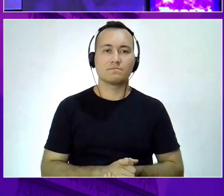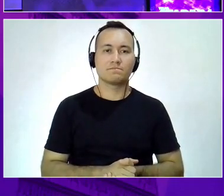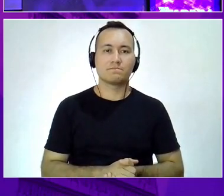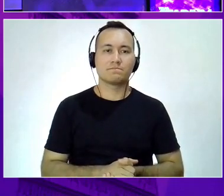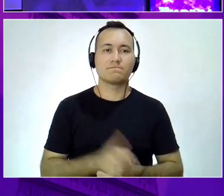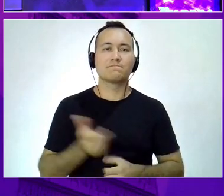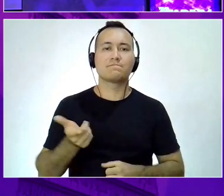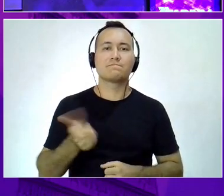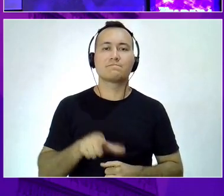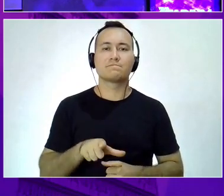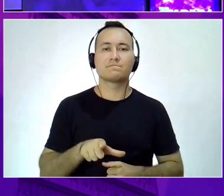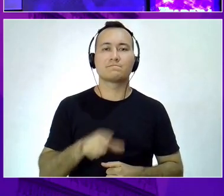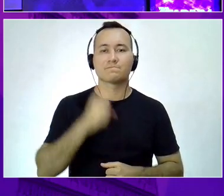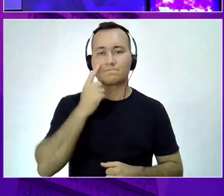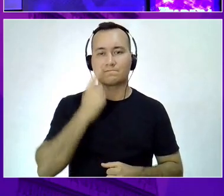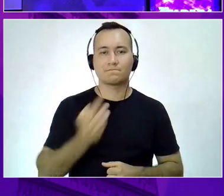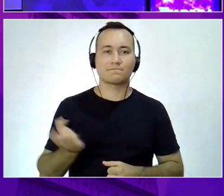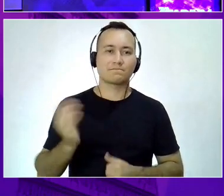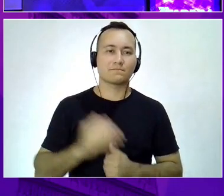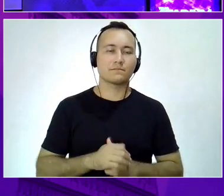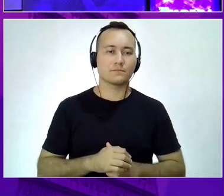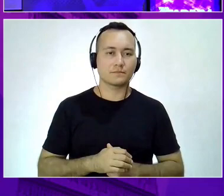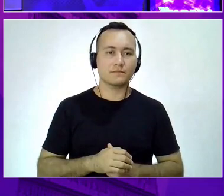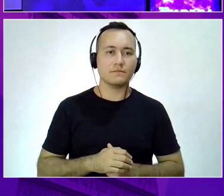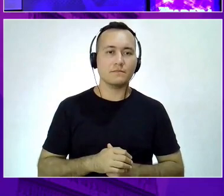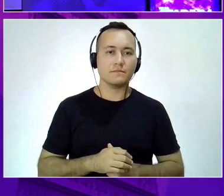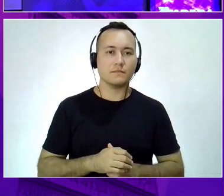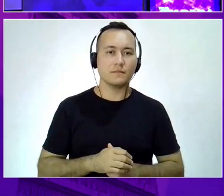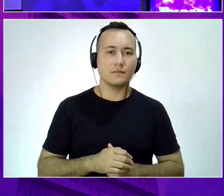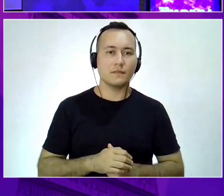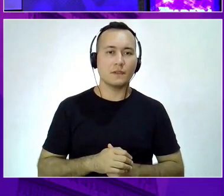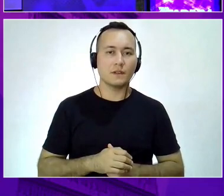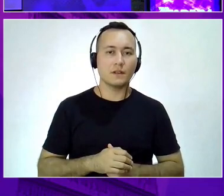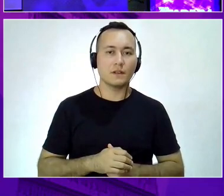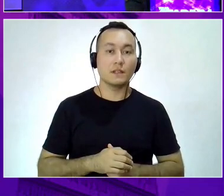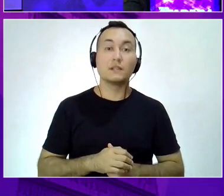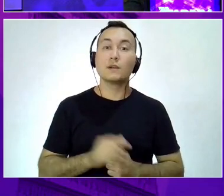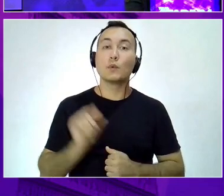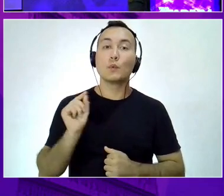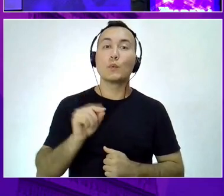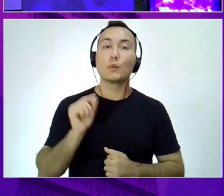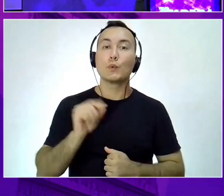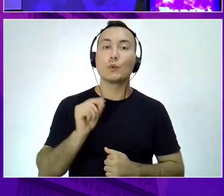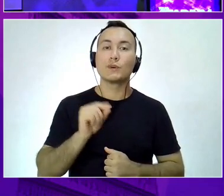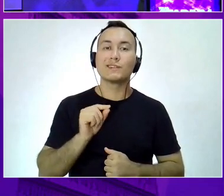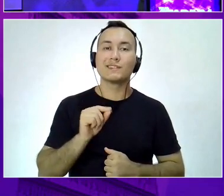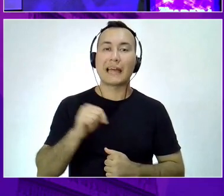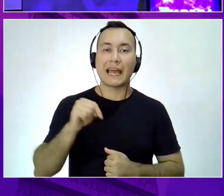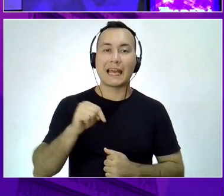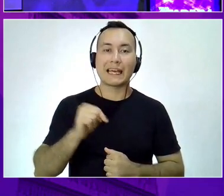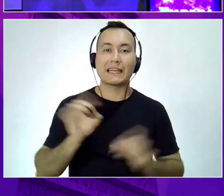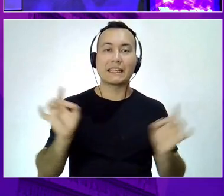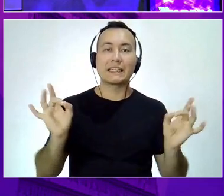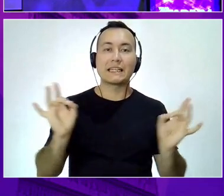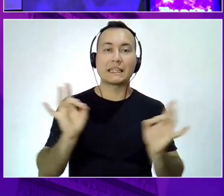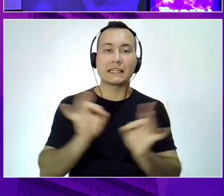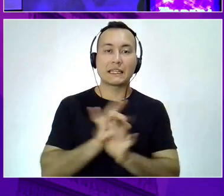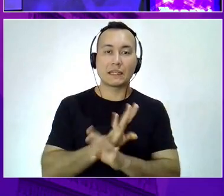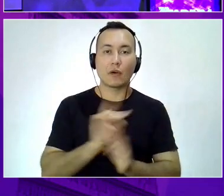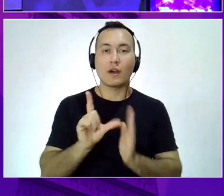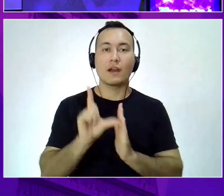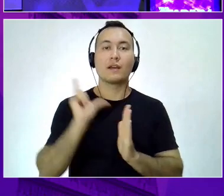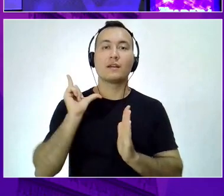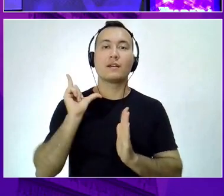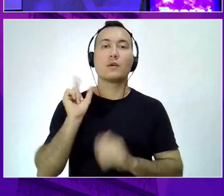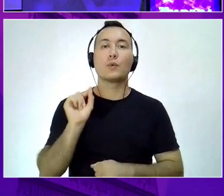Mas eu vou pular, quero que vocês pensem um pouquinho. Antes de tudo, de sair pensando em ferramentas, o principal não é